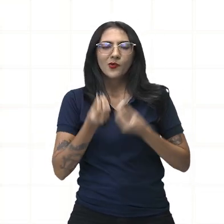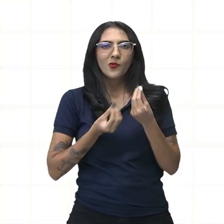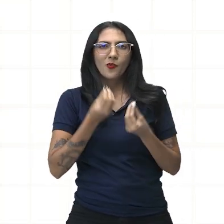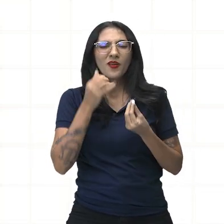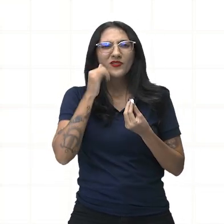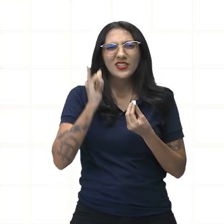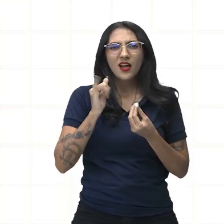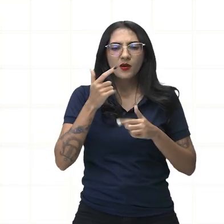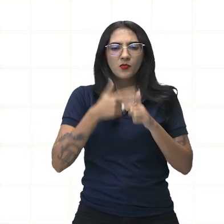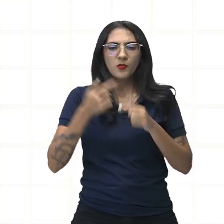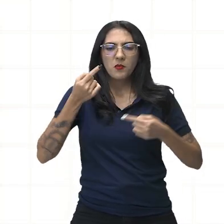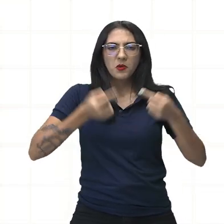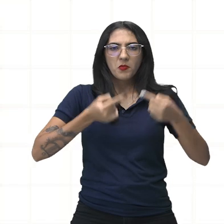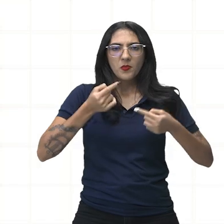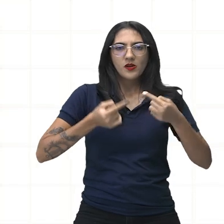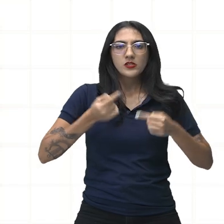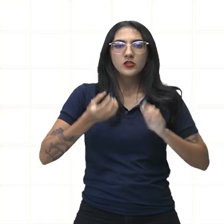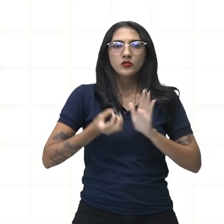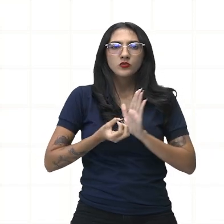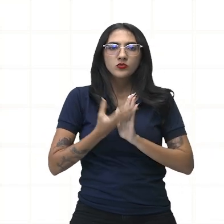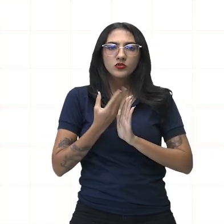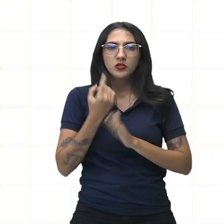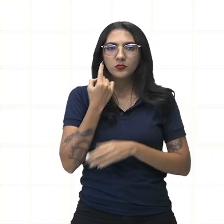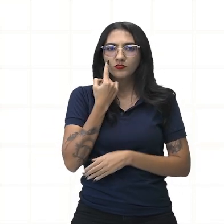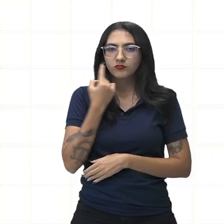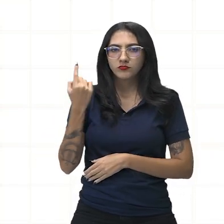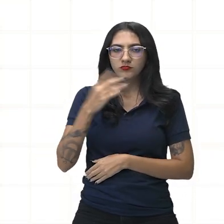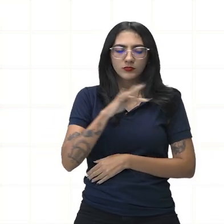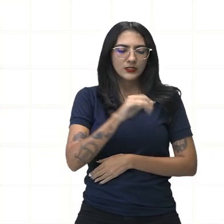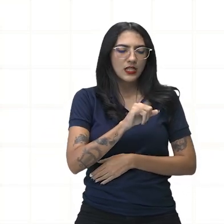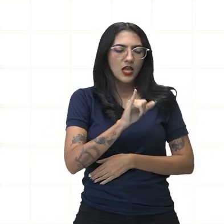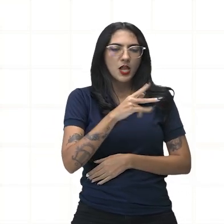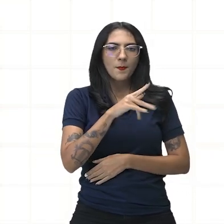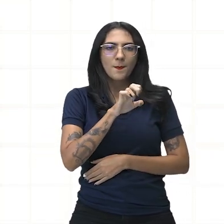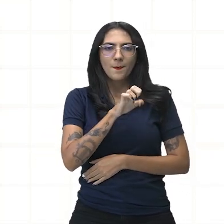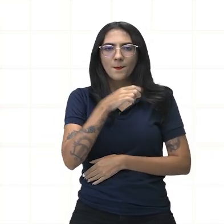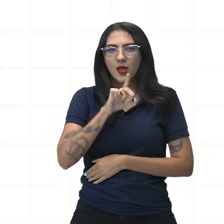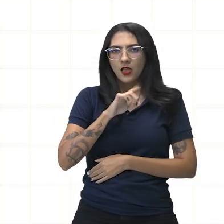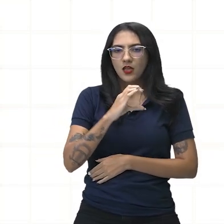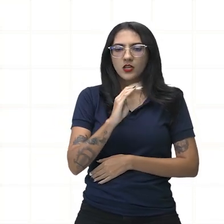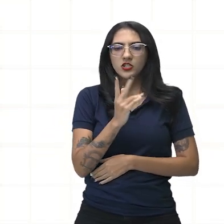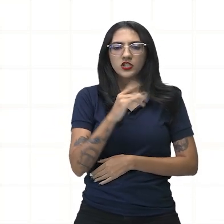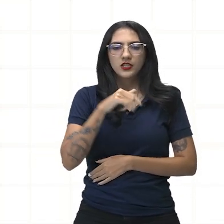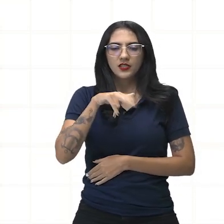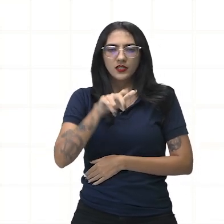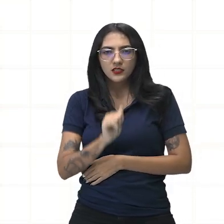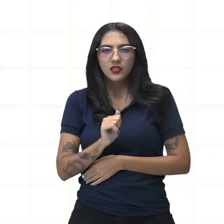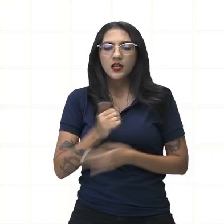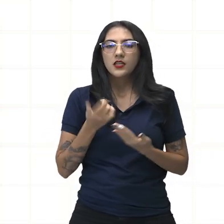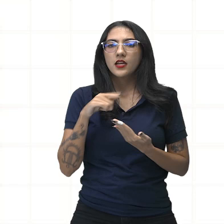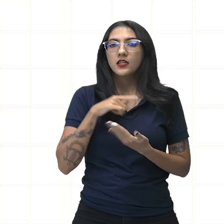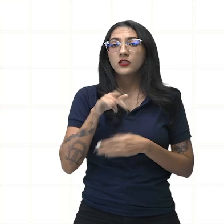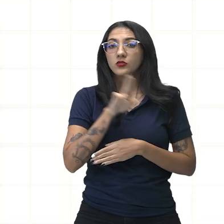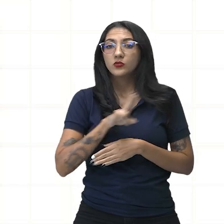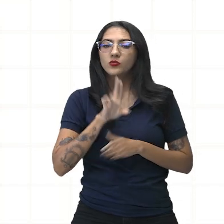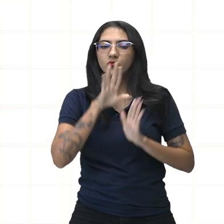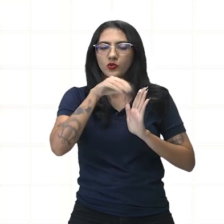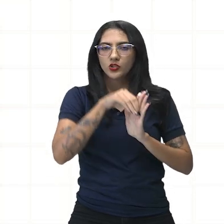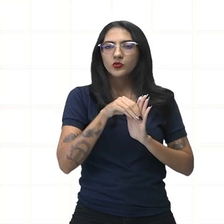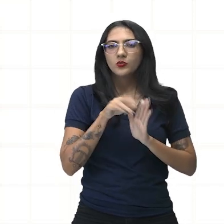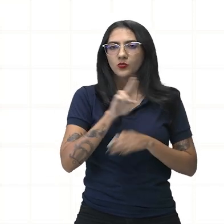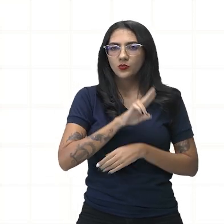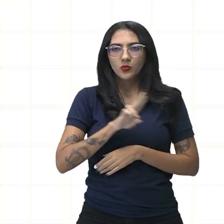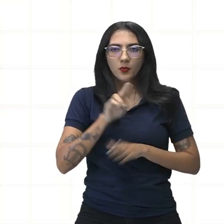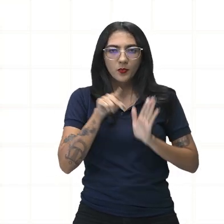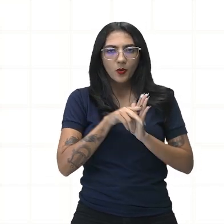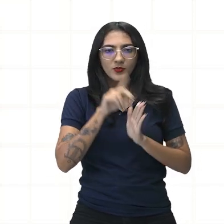os dois, criou a nomenclatura Taipei chinesa, né? E é assim que eles chamam, dentro da PEC, Taiwan, de